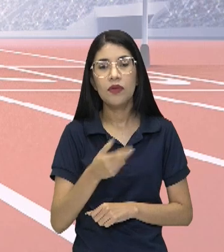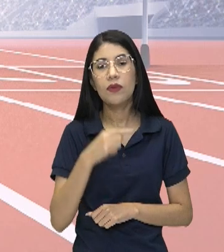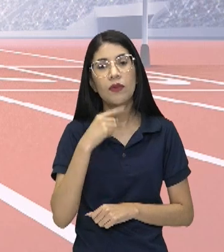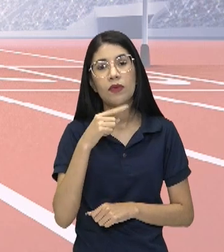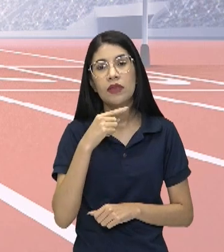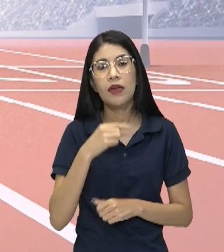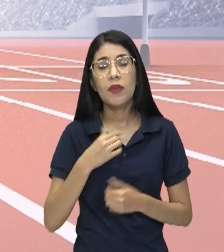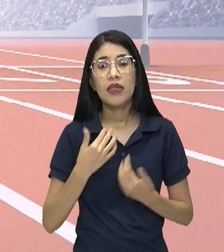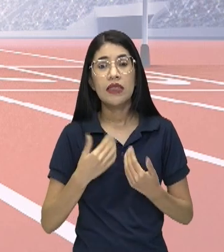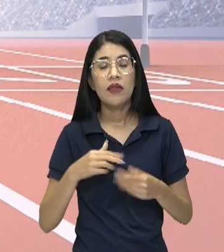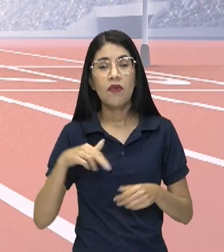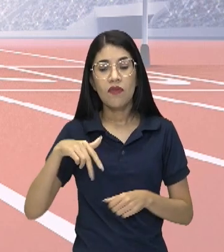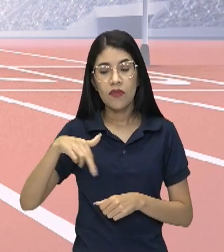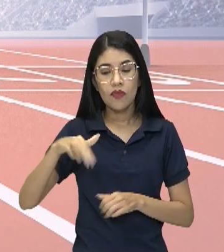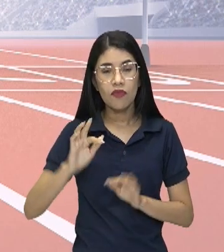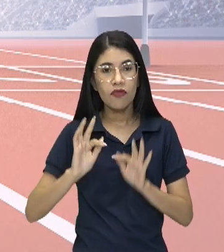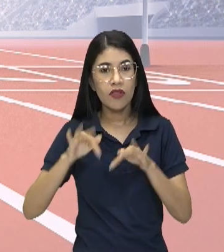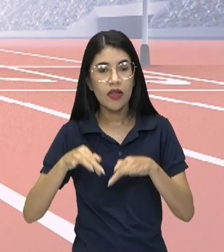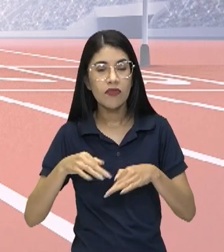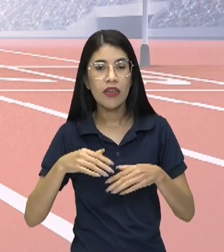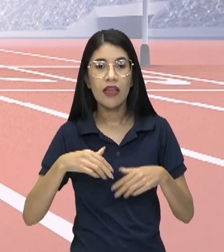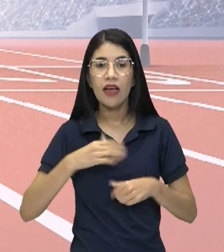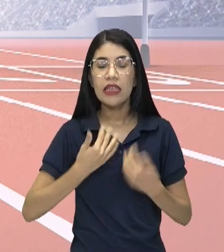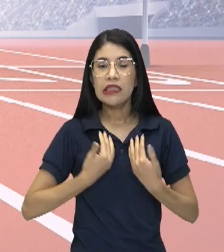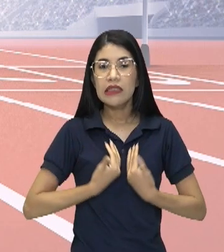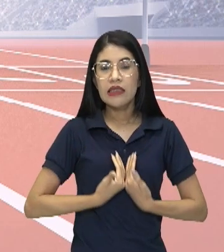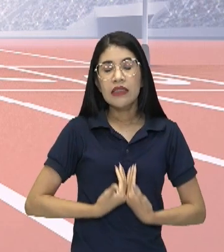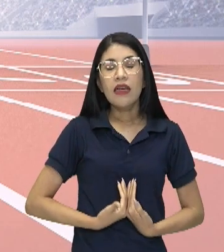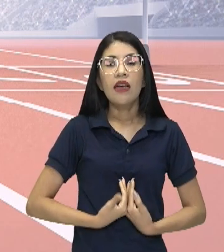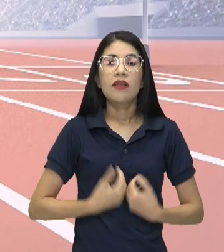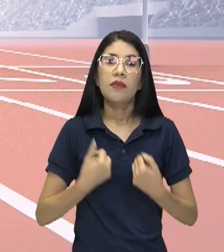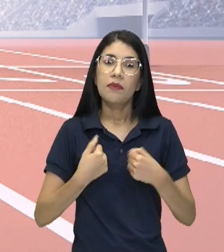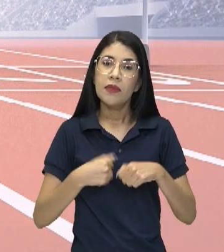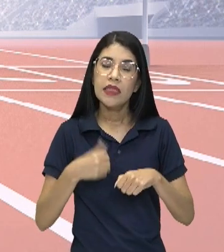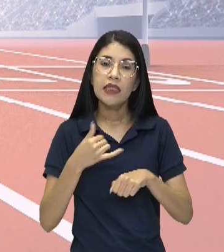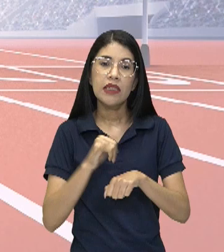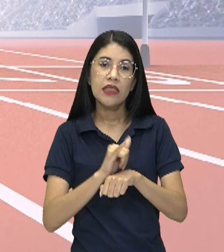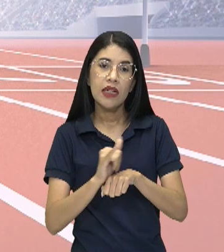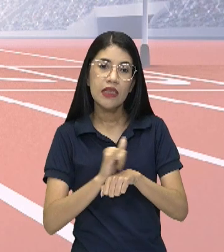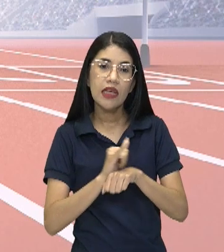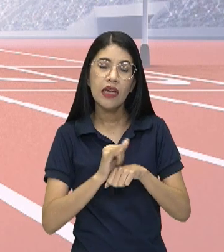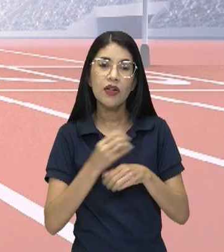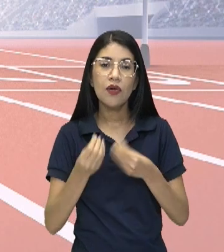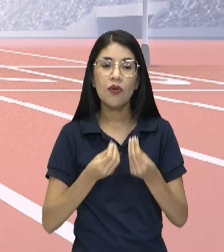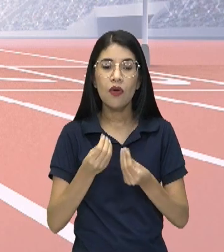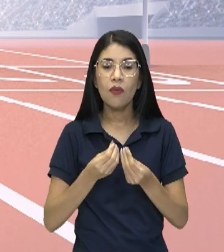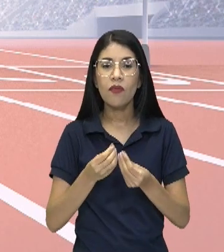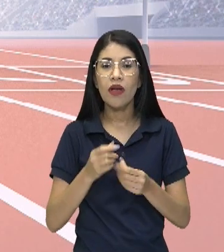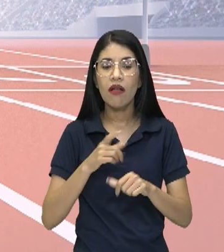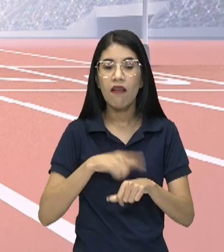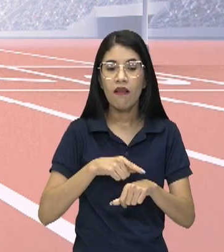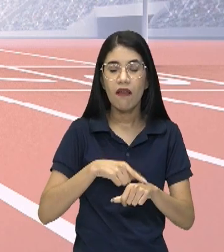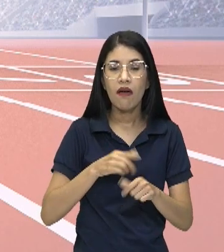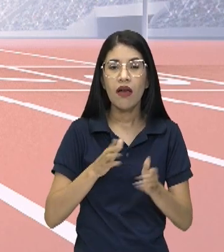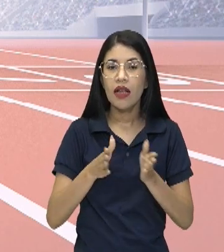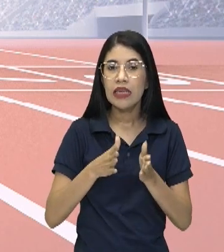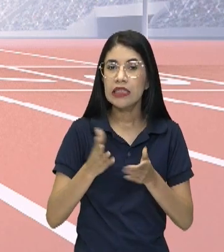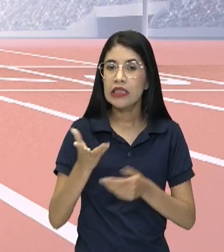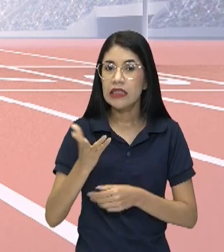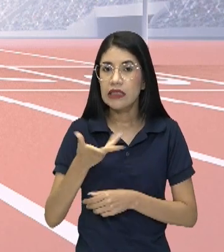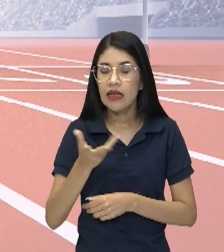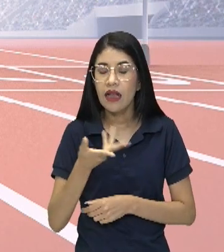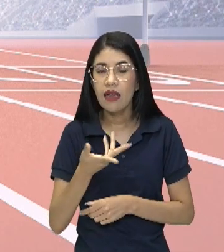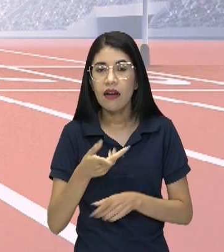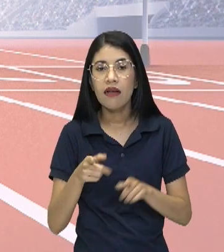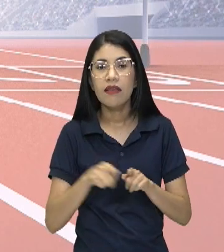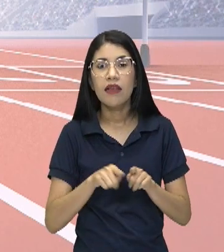prova caminhando. Então precisa dessa estratégia, onde que eu vou acelerar um pouco, onde que eu vou só manter. O